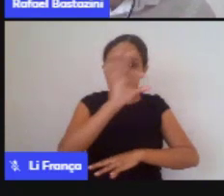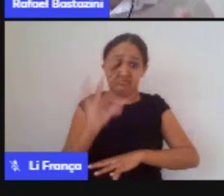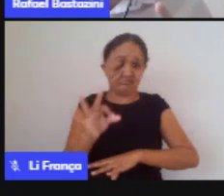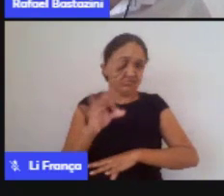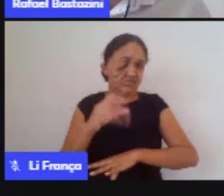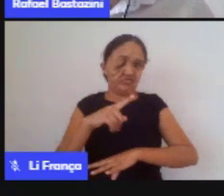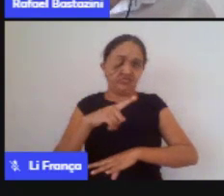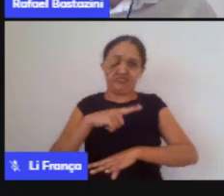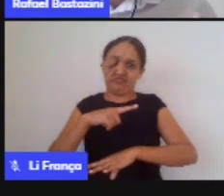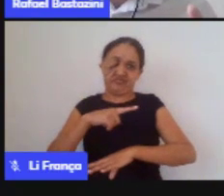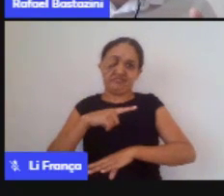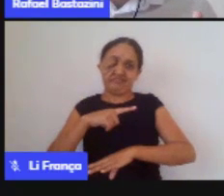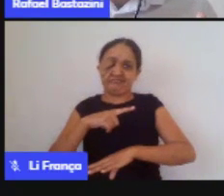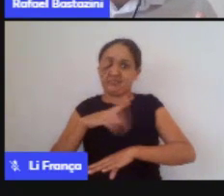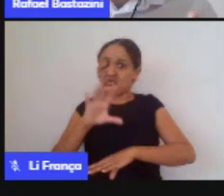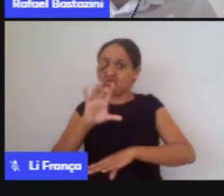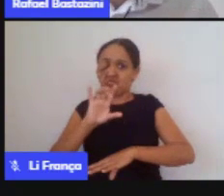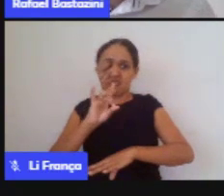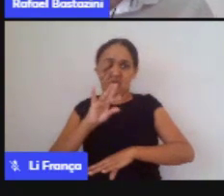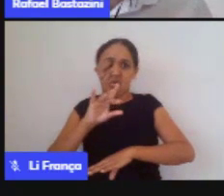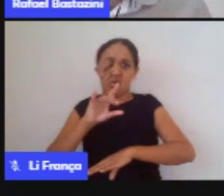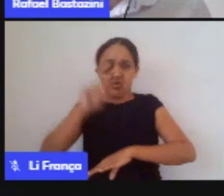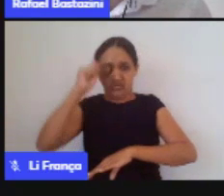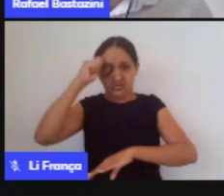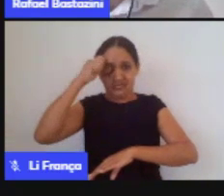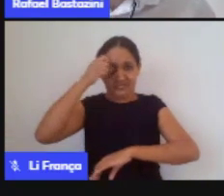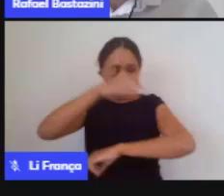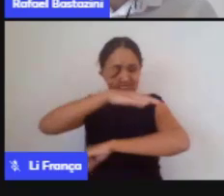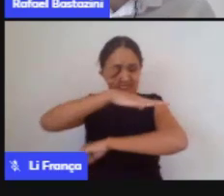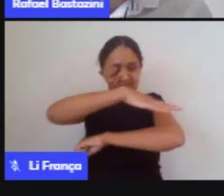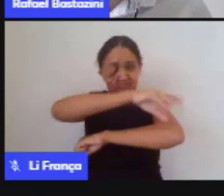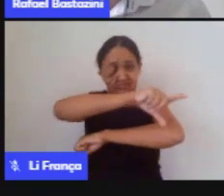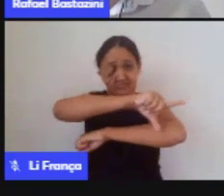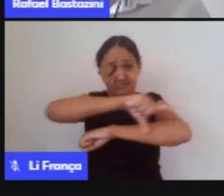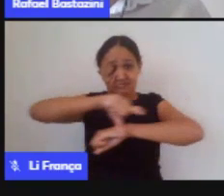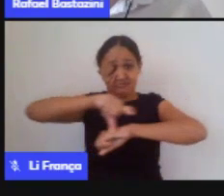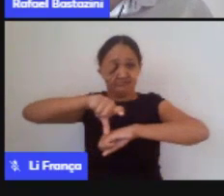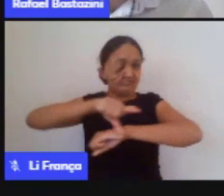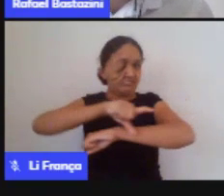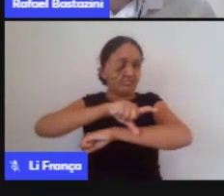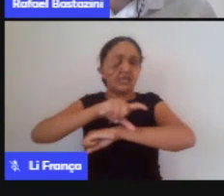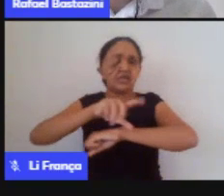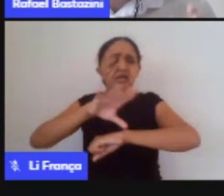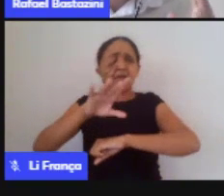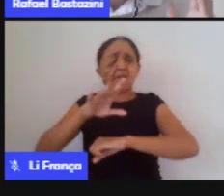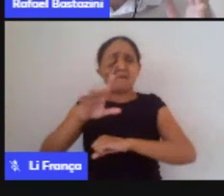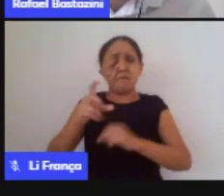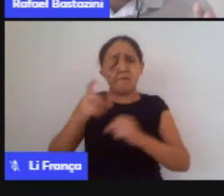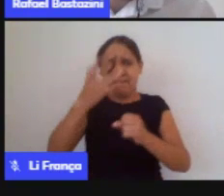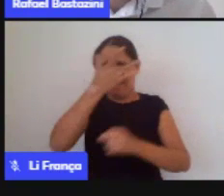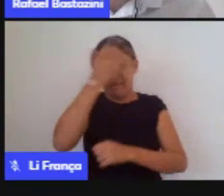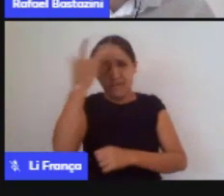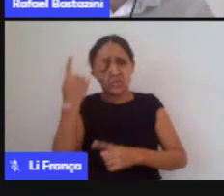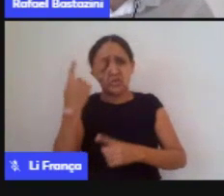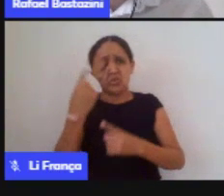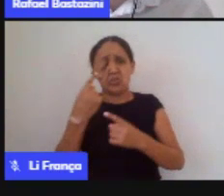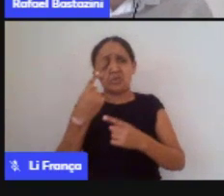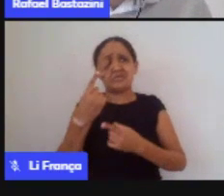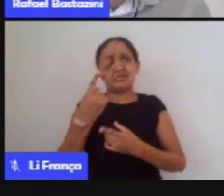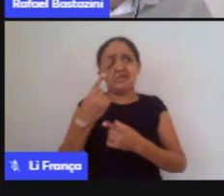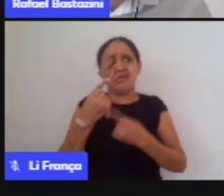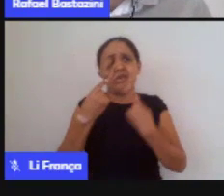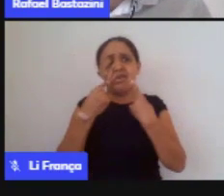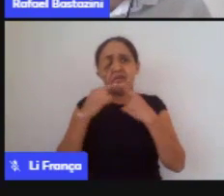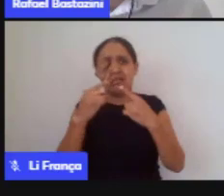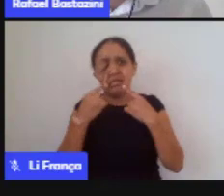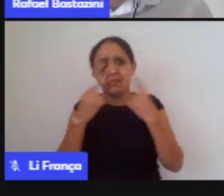gente fez a pesquisa, uma reclamação muito grande dos moradores, os periódicos retratando essa questão